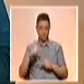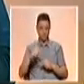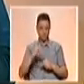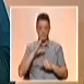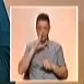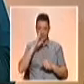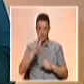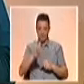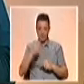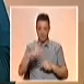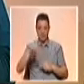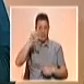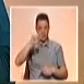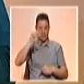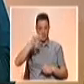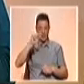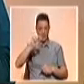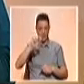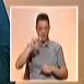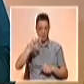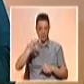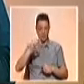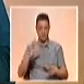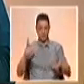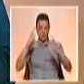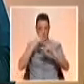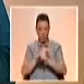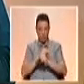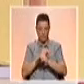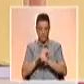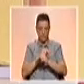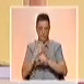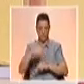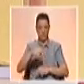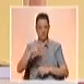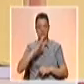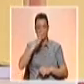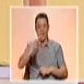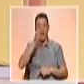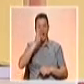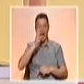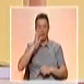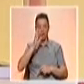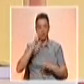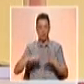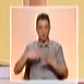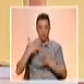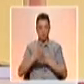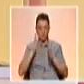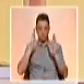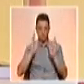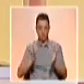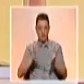de encontro também a novas... Então, mas este plano do uso eficiente da água não contempla já